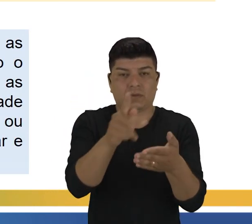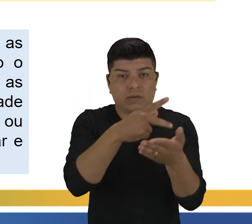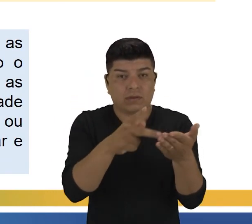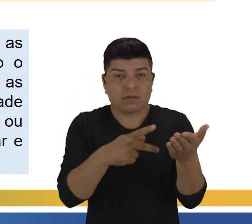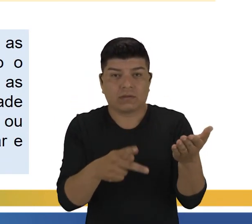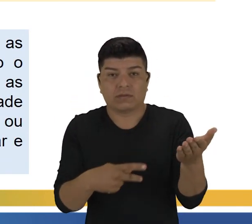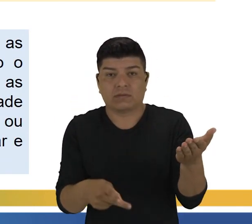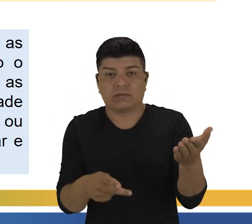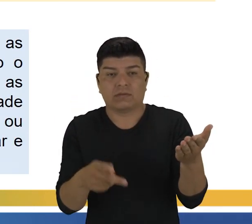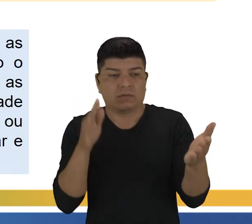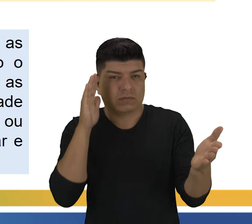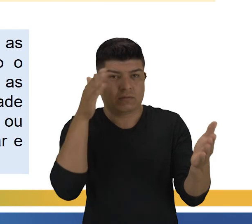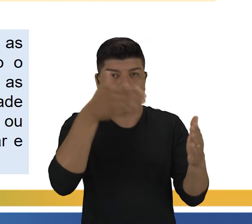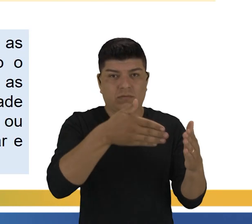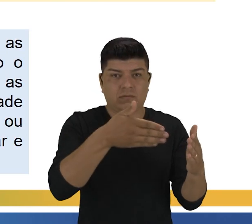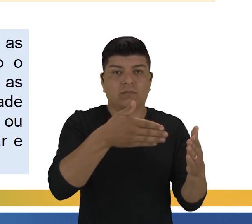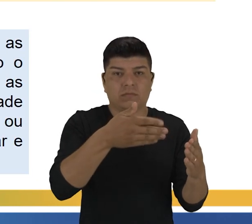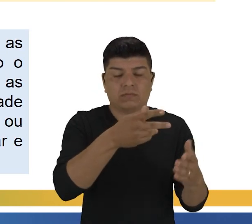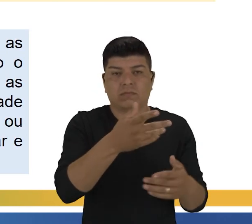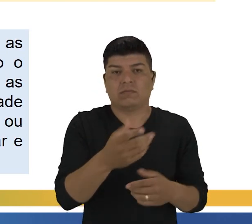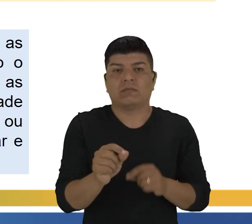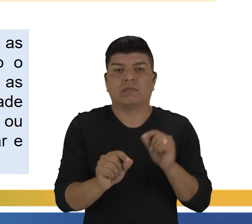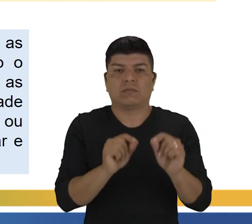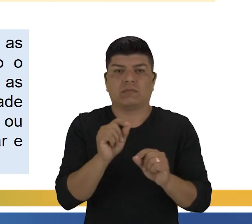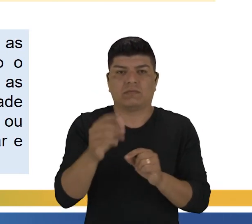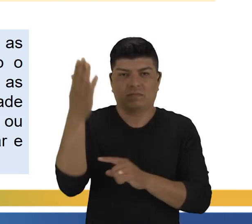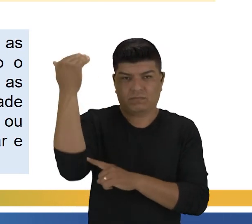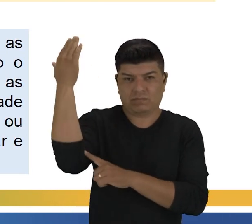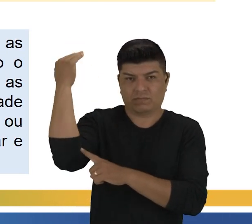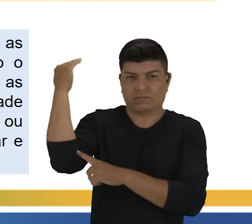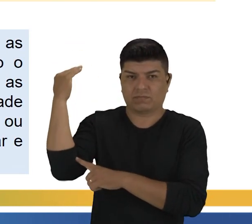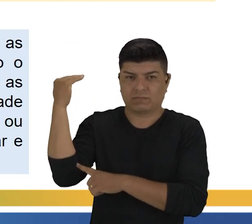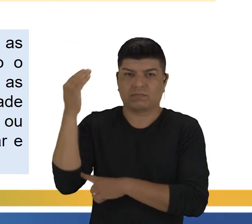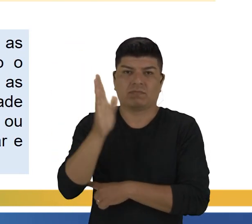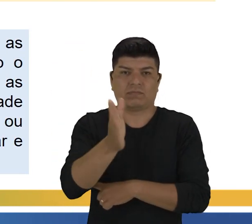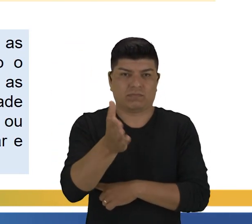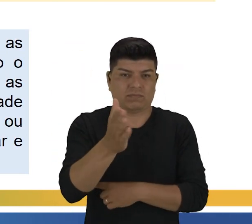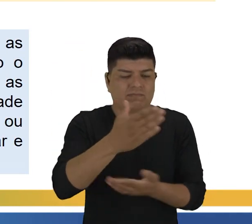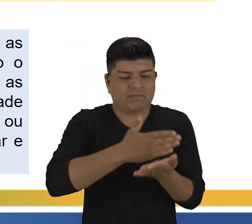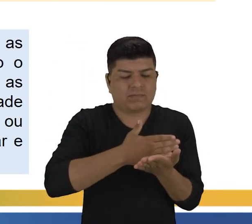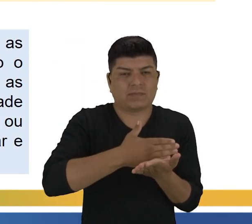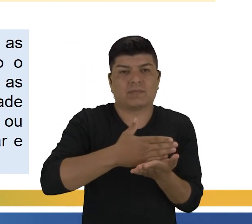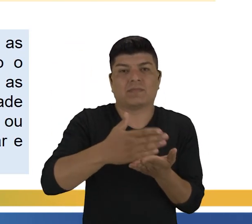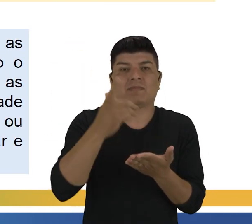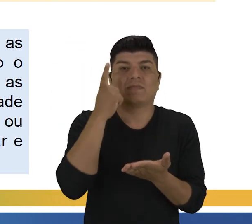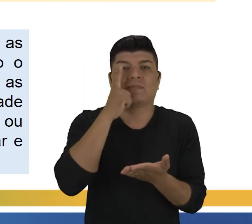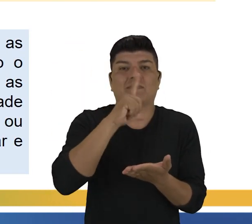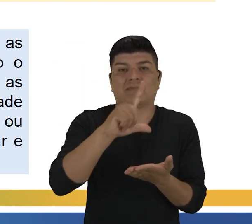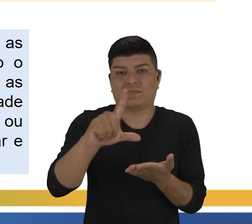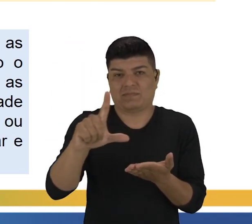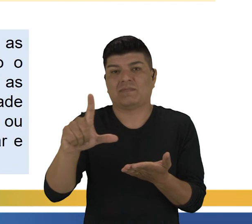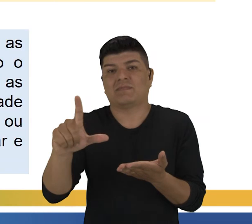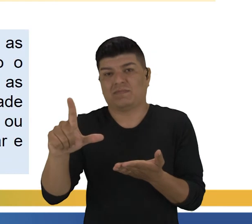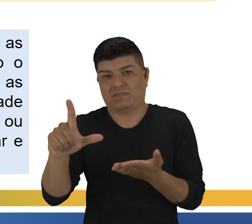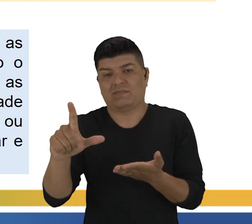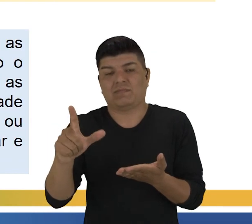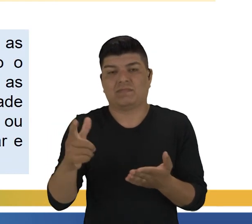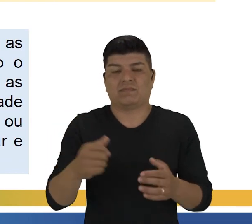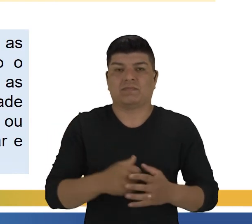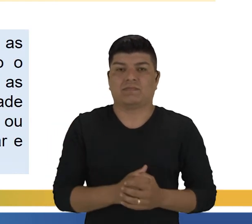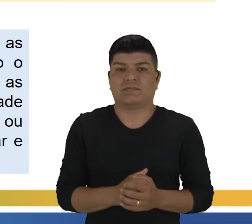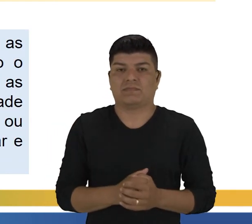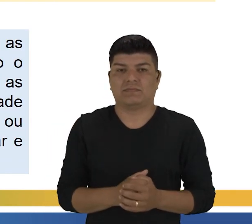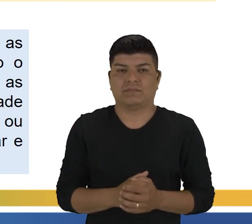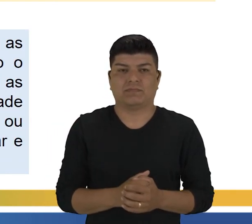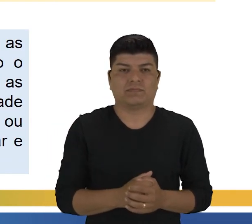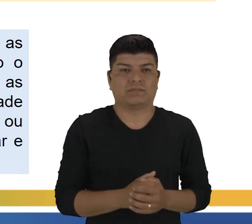da República em relação à época do abolicionismo que estava começando a ganhar corpo e força.